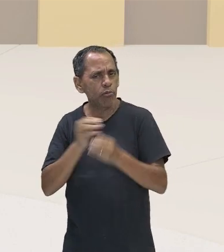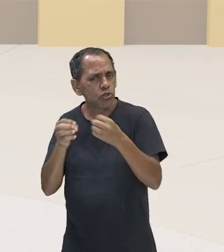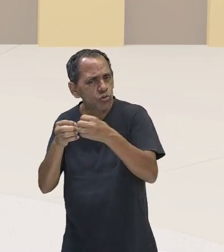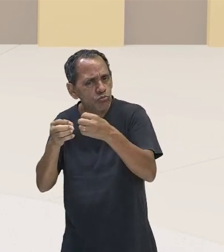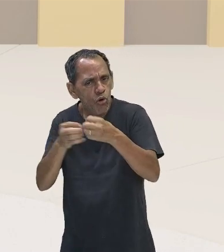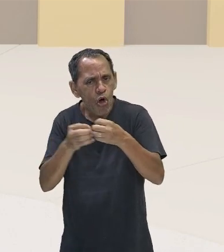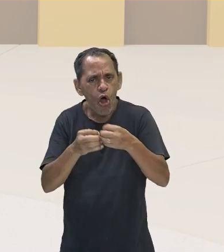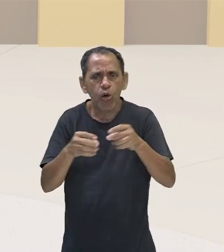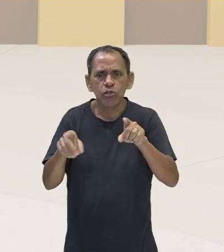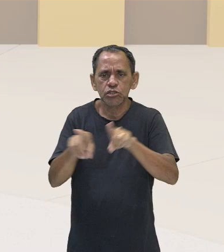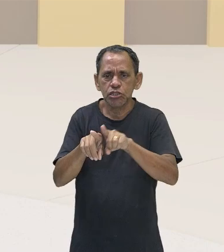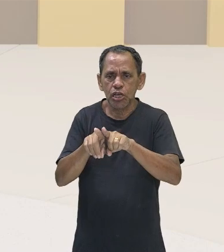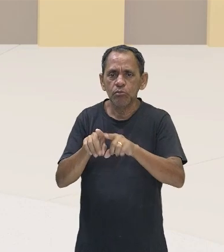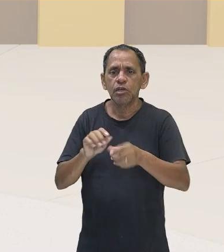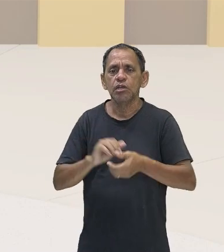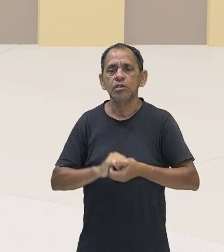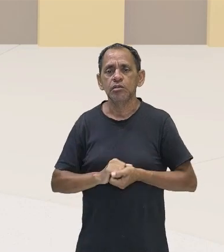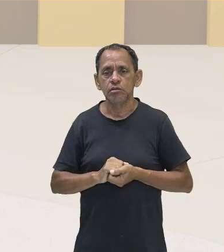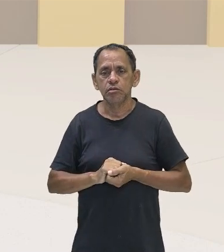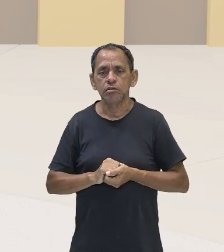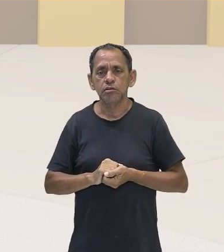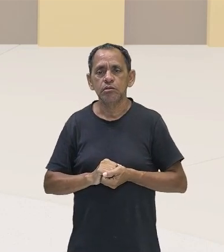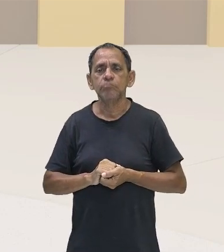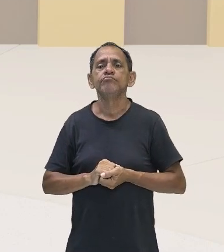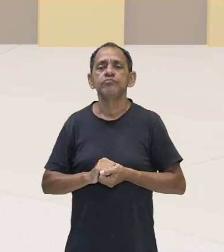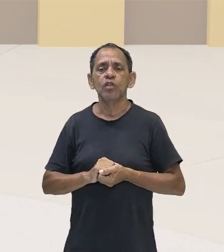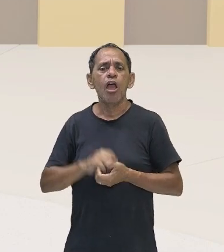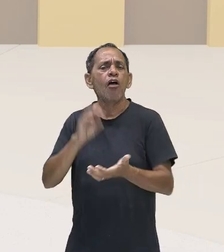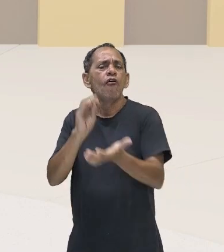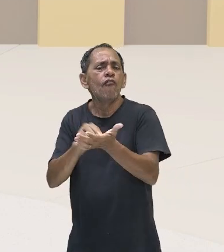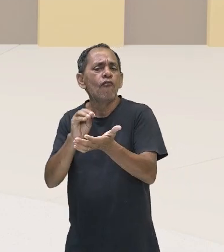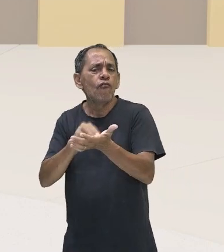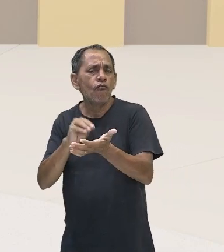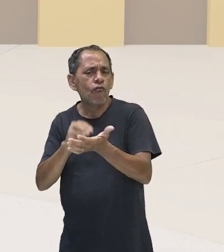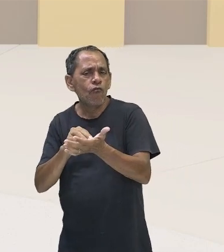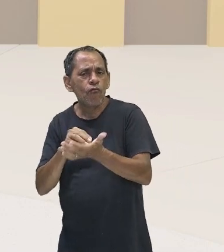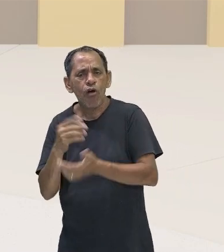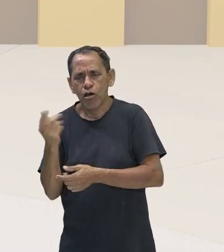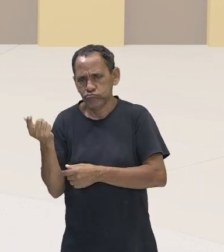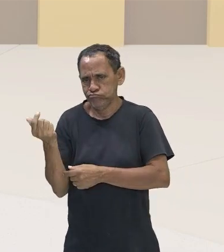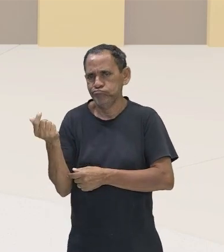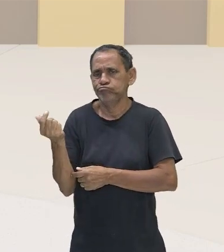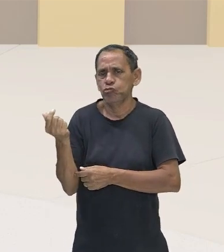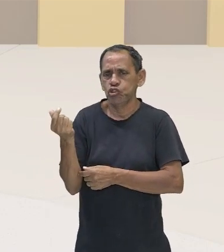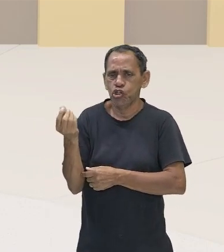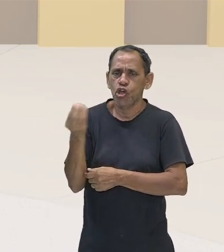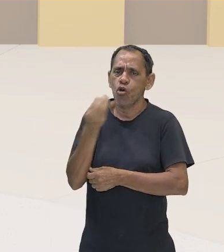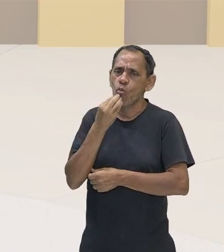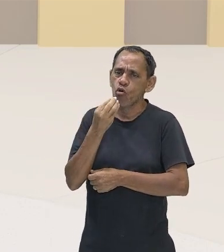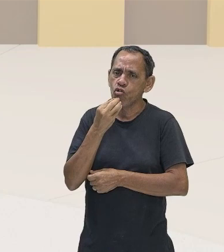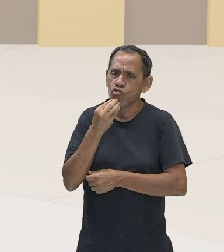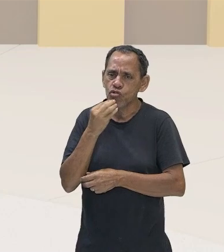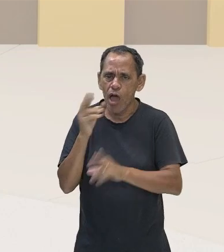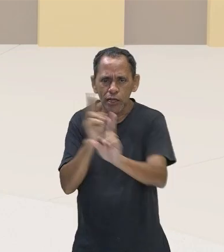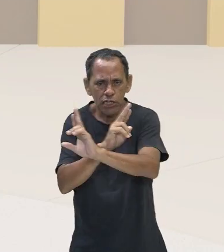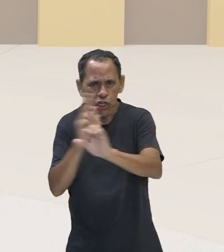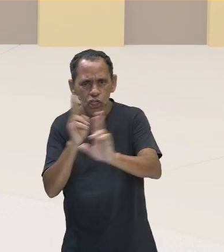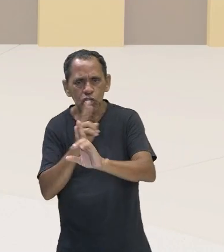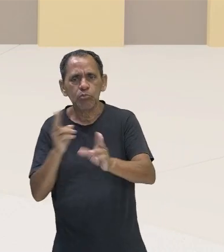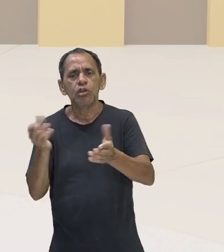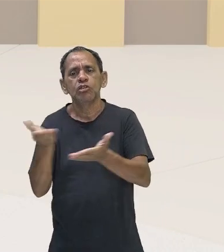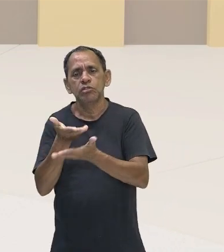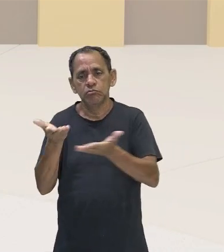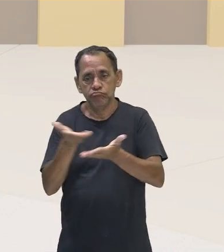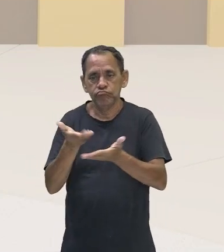de escassez de dinheiro, de oportunidades, de relacionamentos e etc.